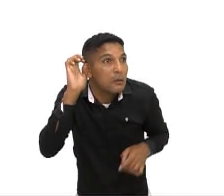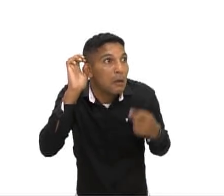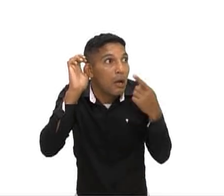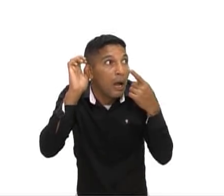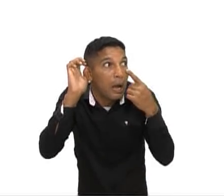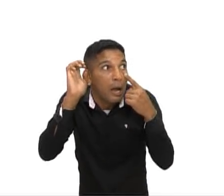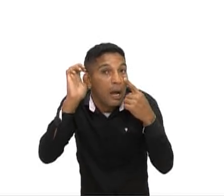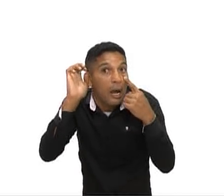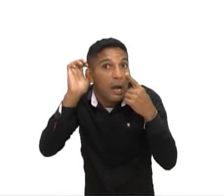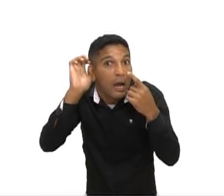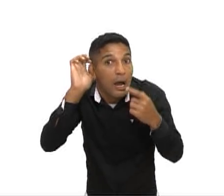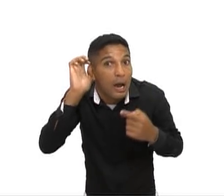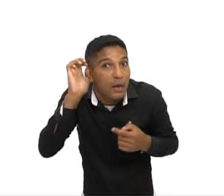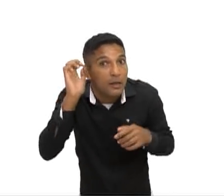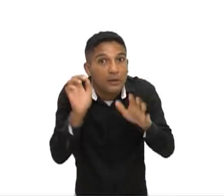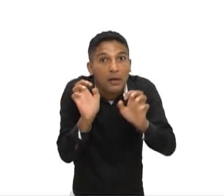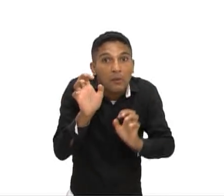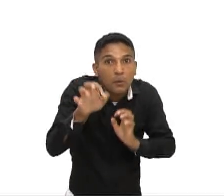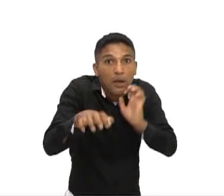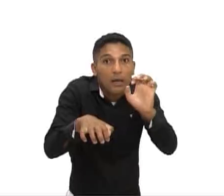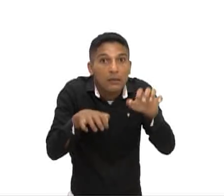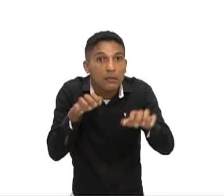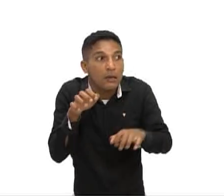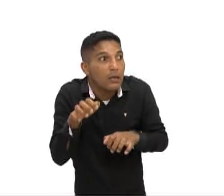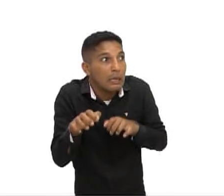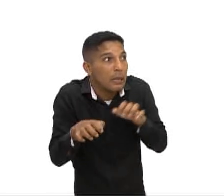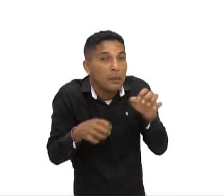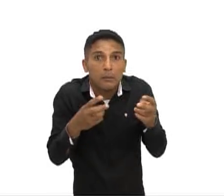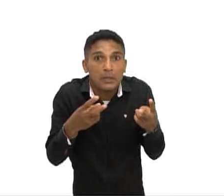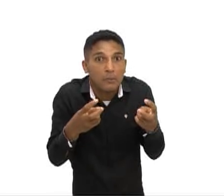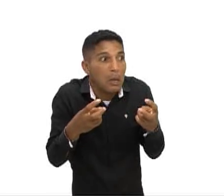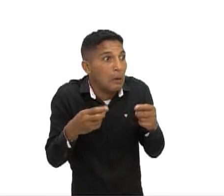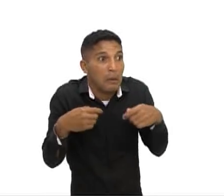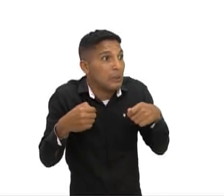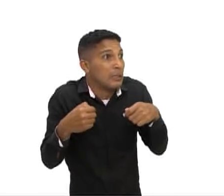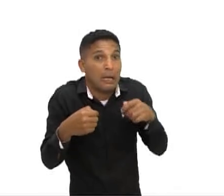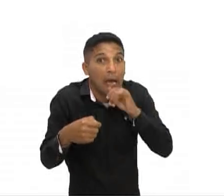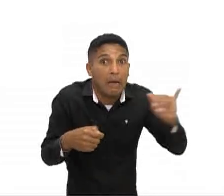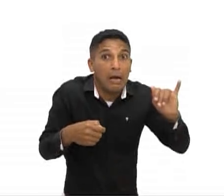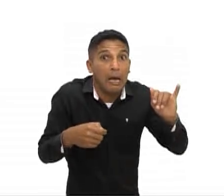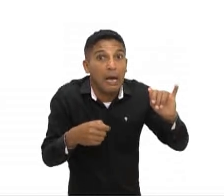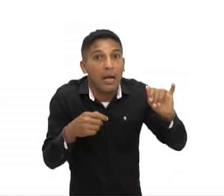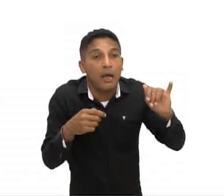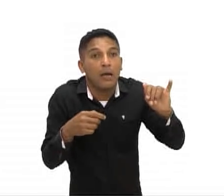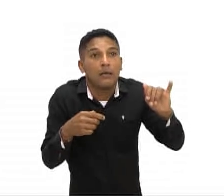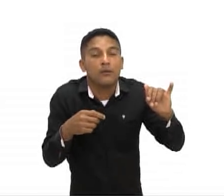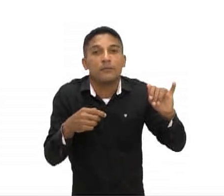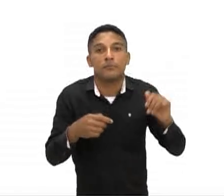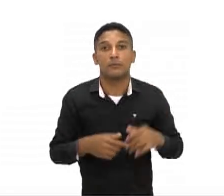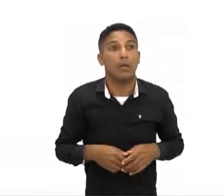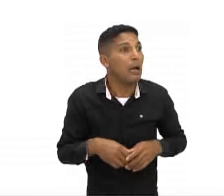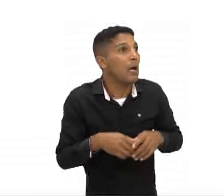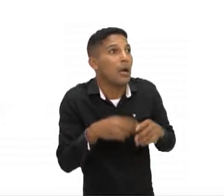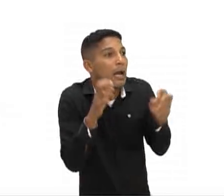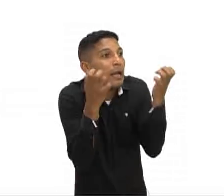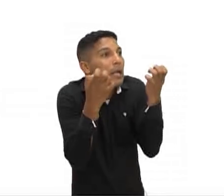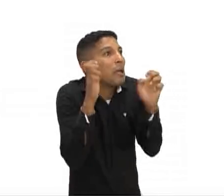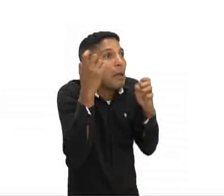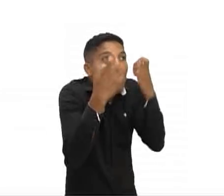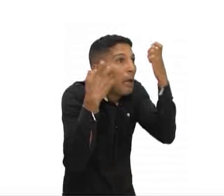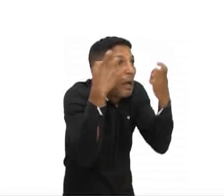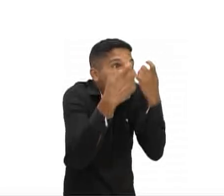interesse. Então, percebendo que precisava agir, foi dizendo: não se